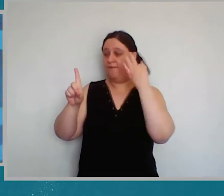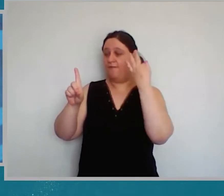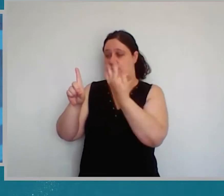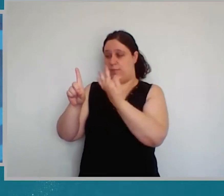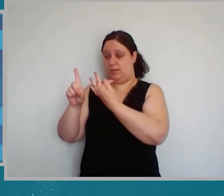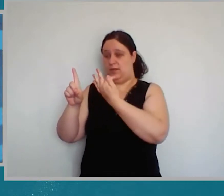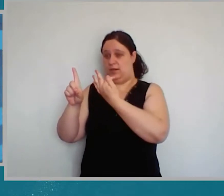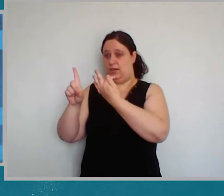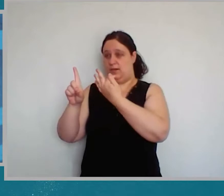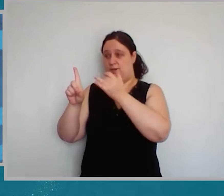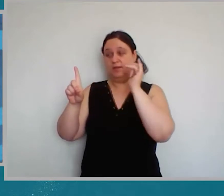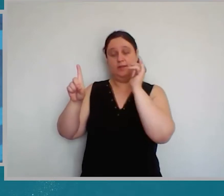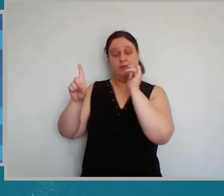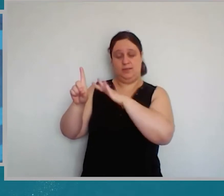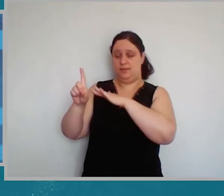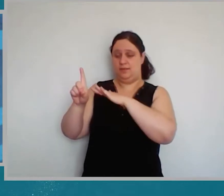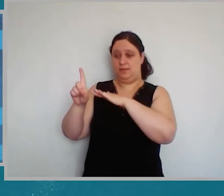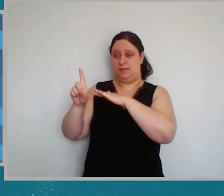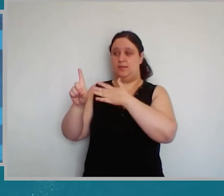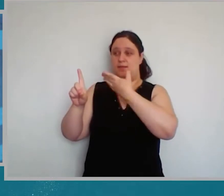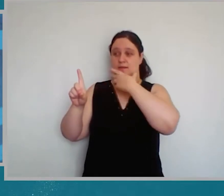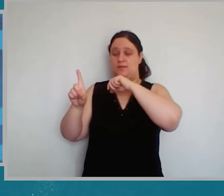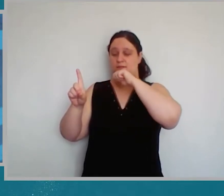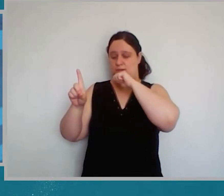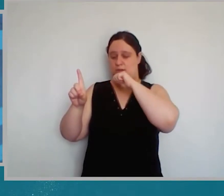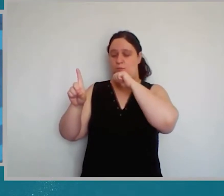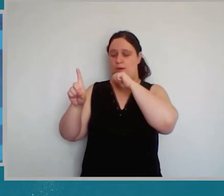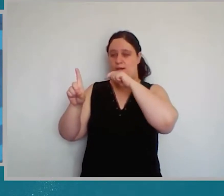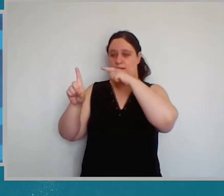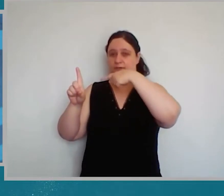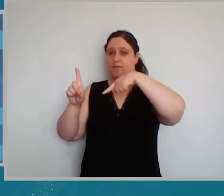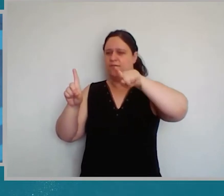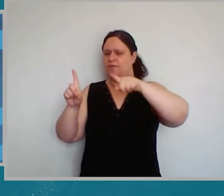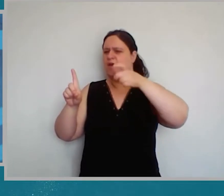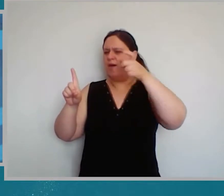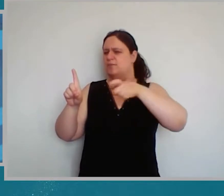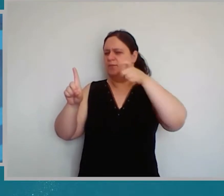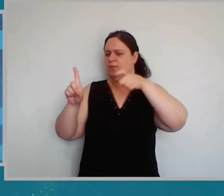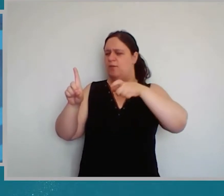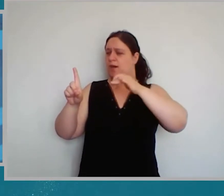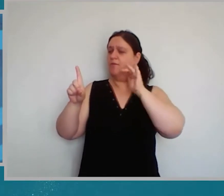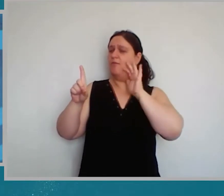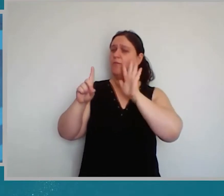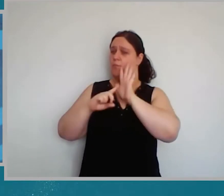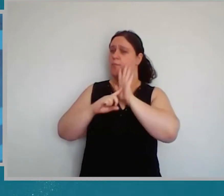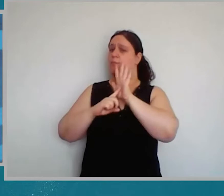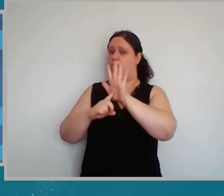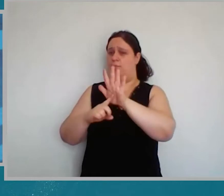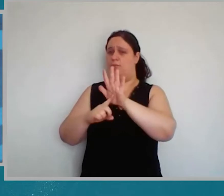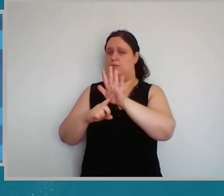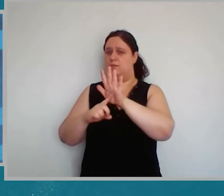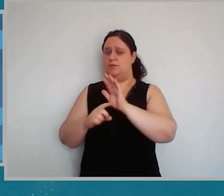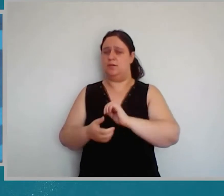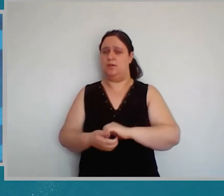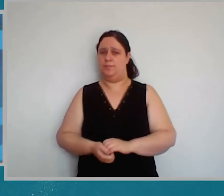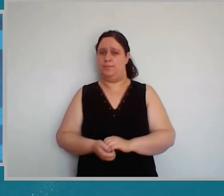da casa de teu pai, e vai para a terra que te mostrarei. De